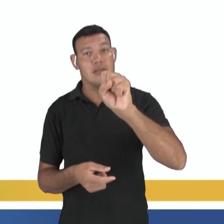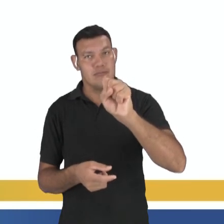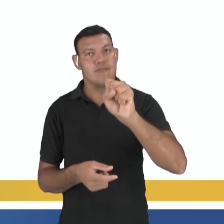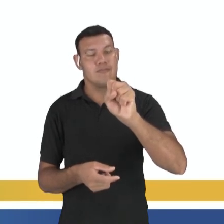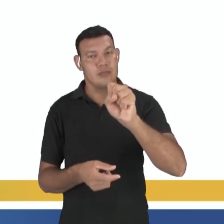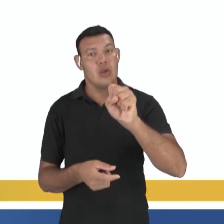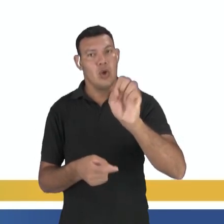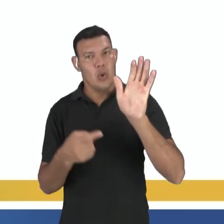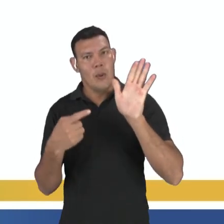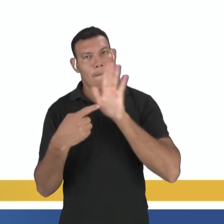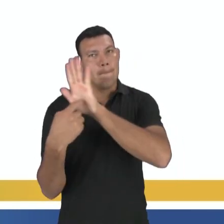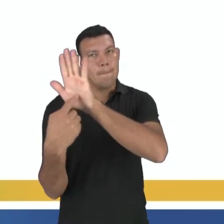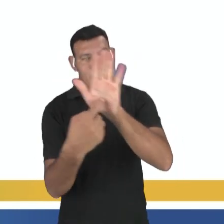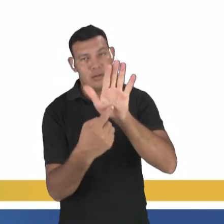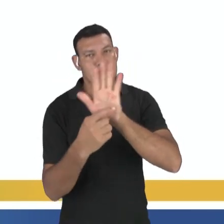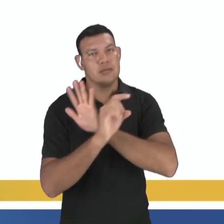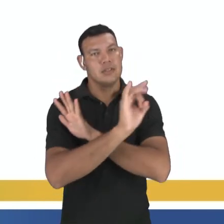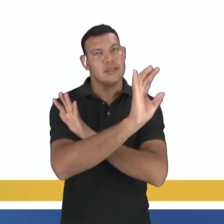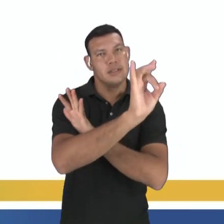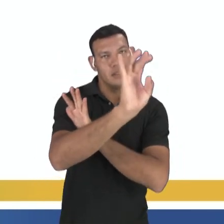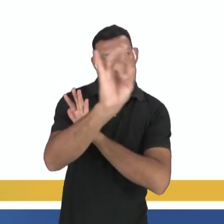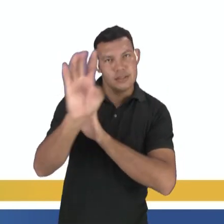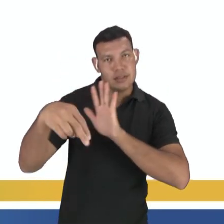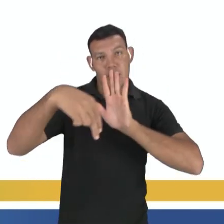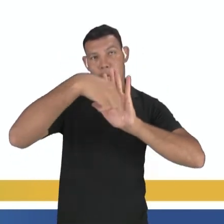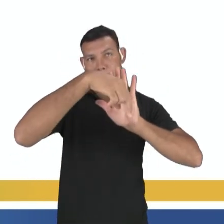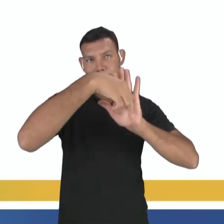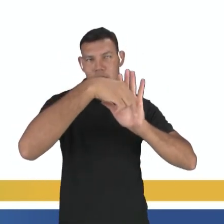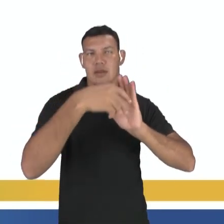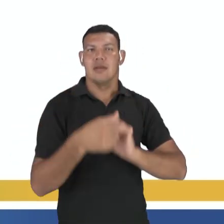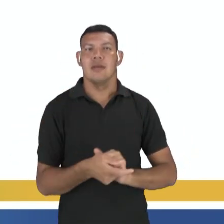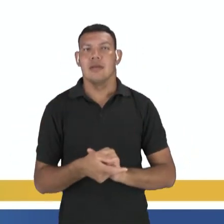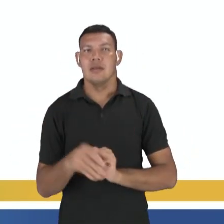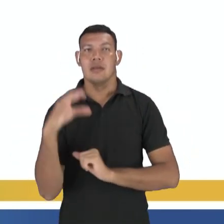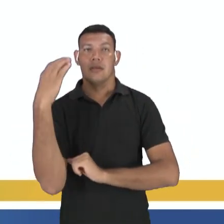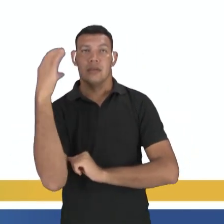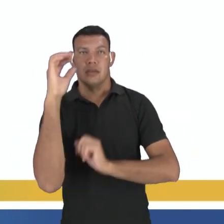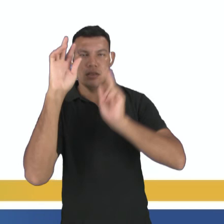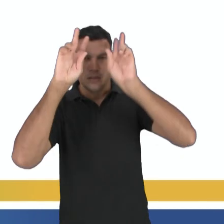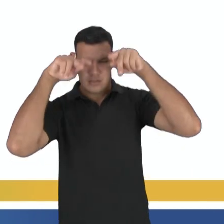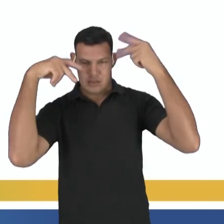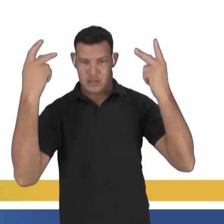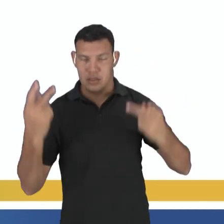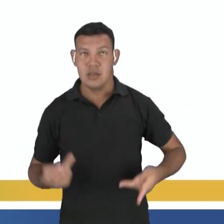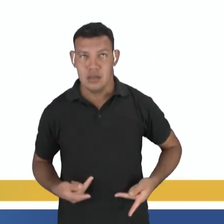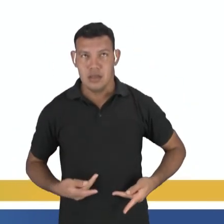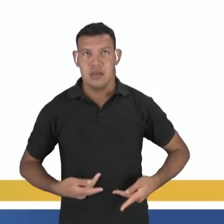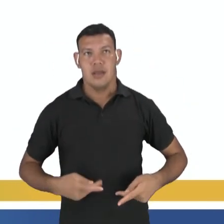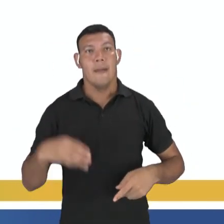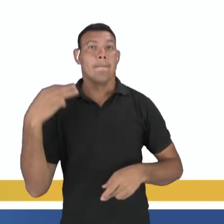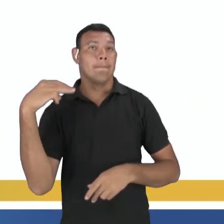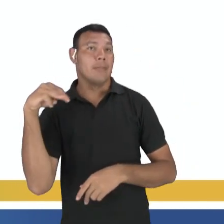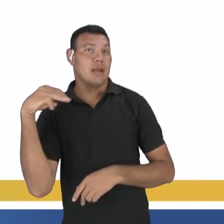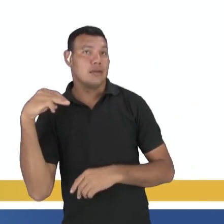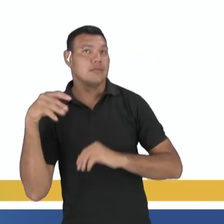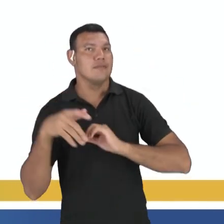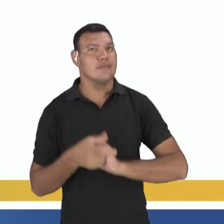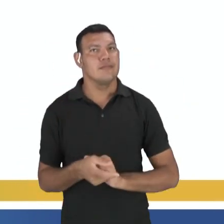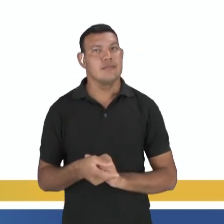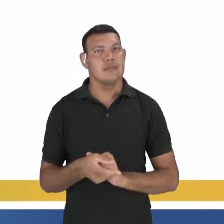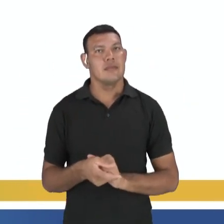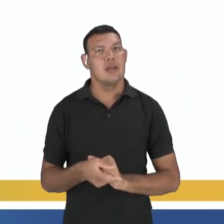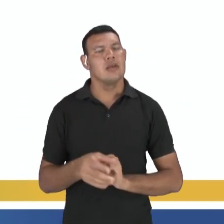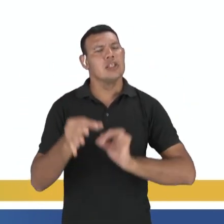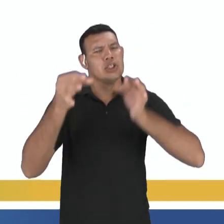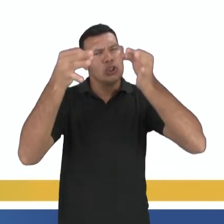650,78 e ela reflete bem cada uma das notas. Repare, por exemplo, que em ciências humanas, que em matemática,